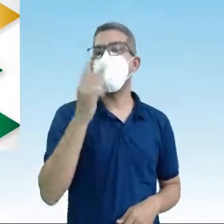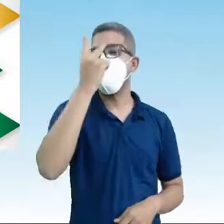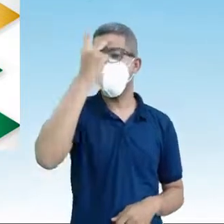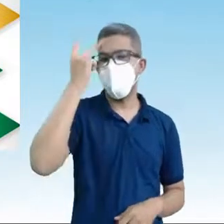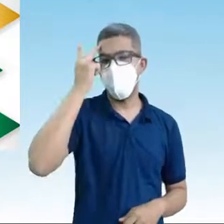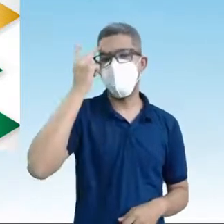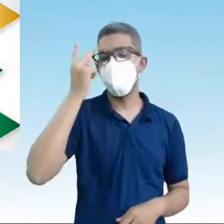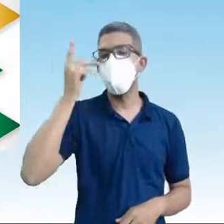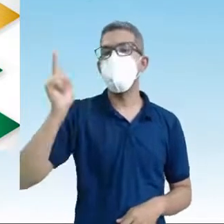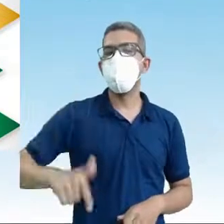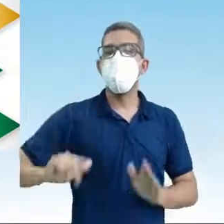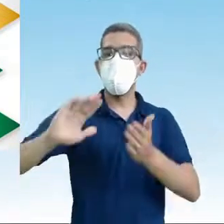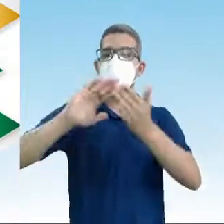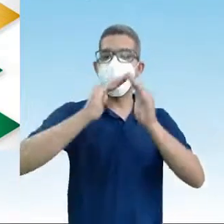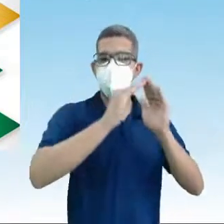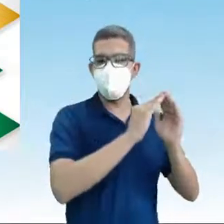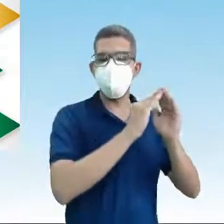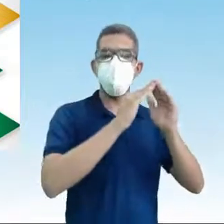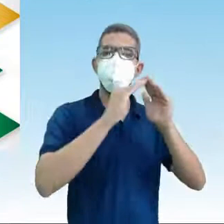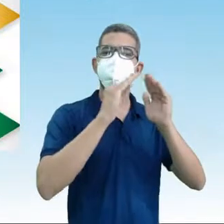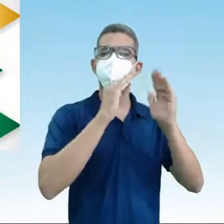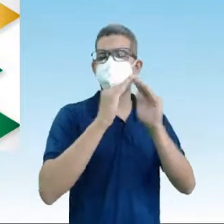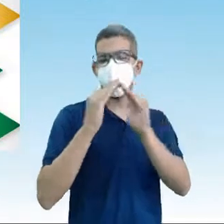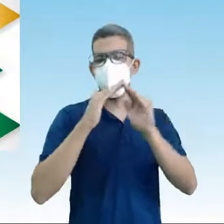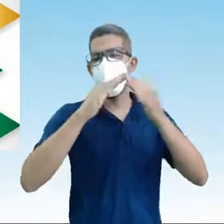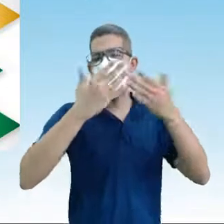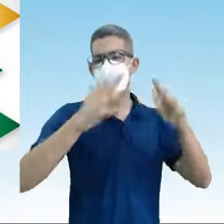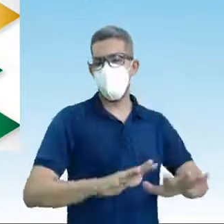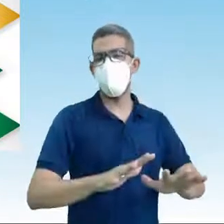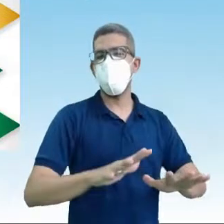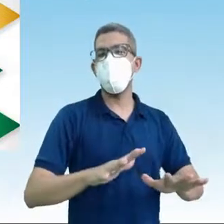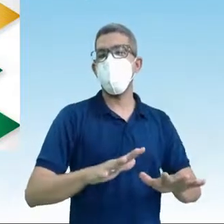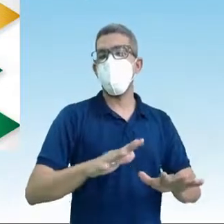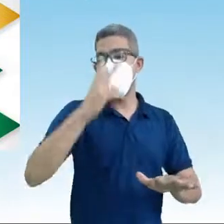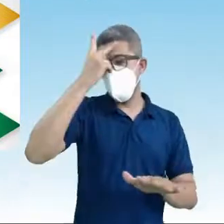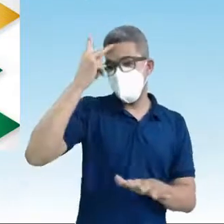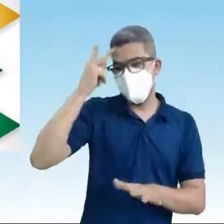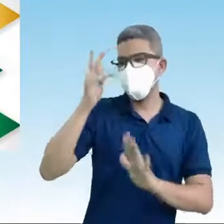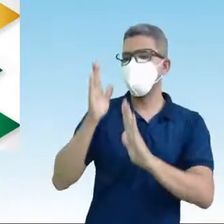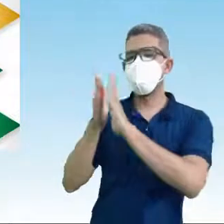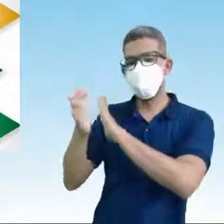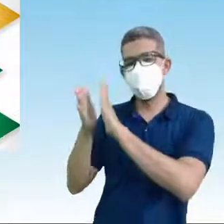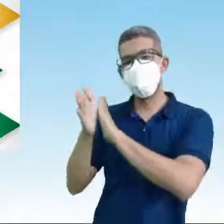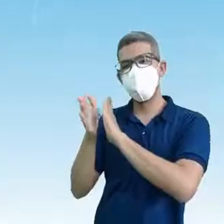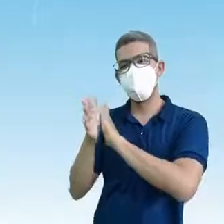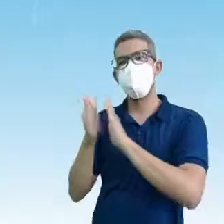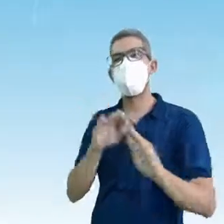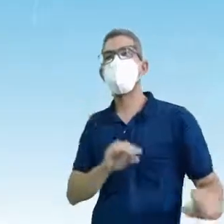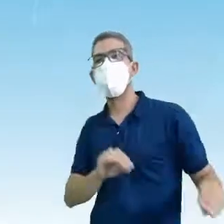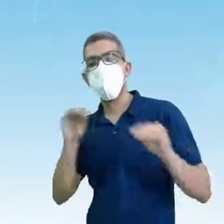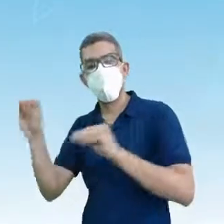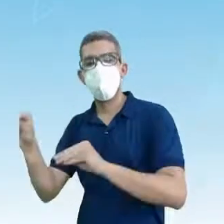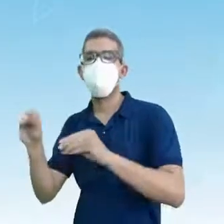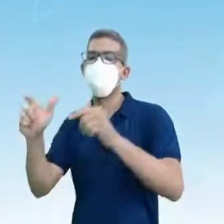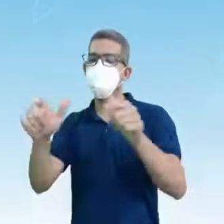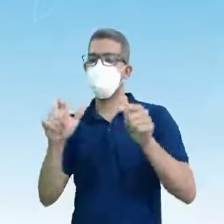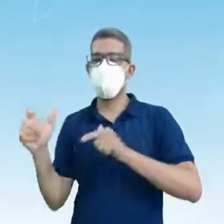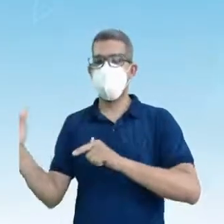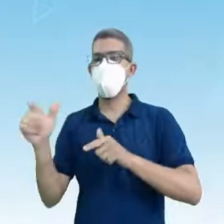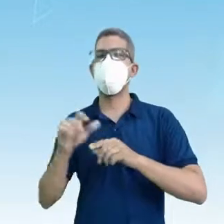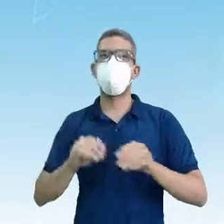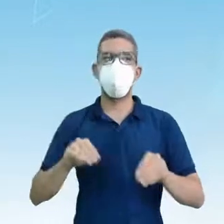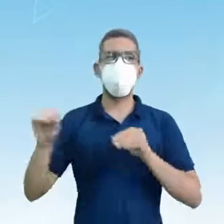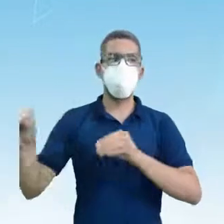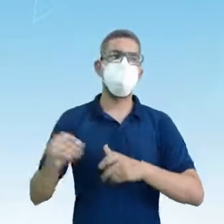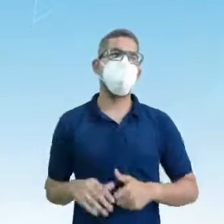destruíram centenas de casas, obrigando a população a procurar abrigos em outras regiões do